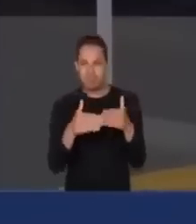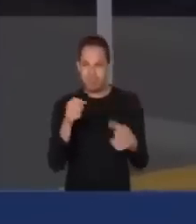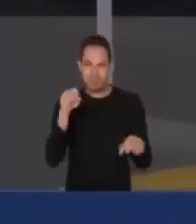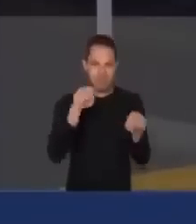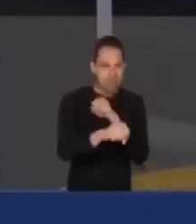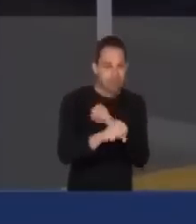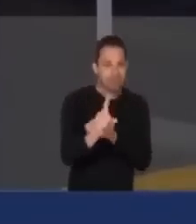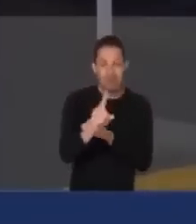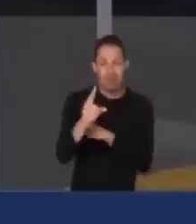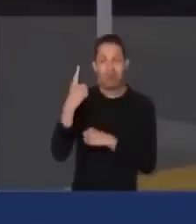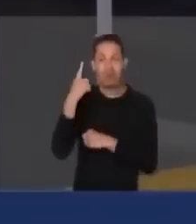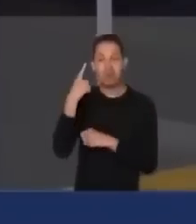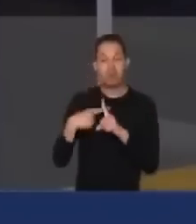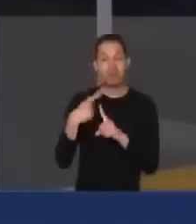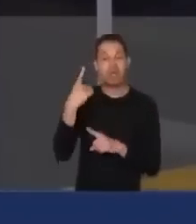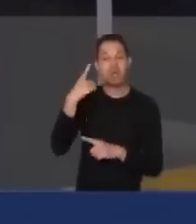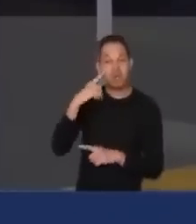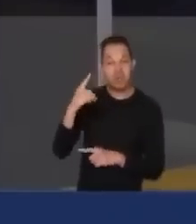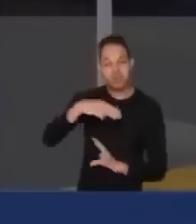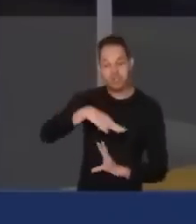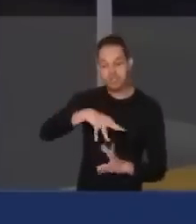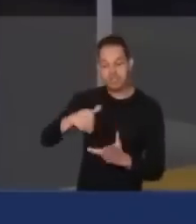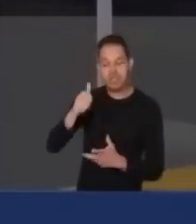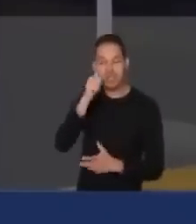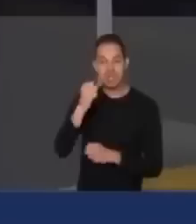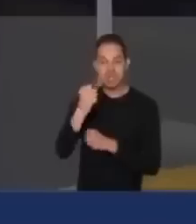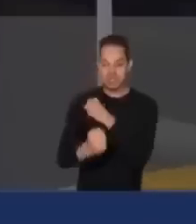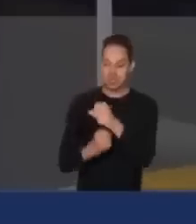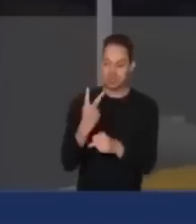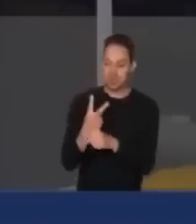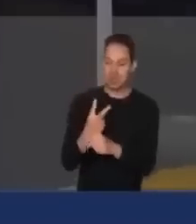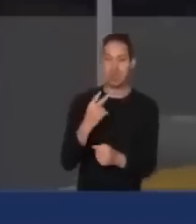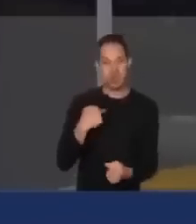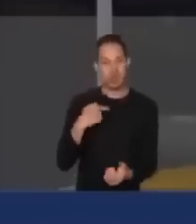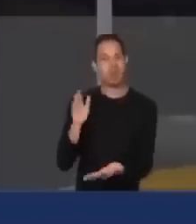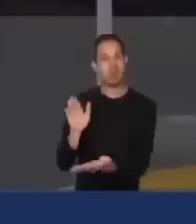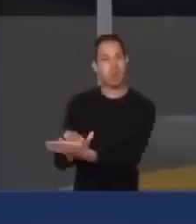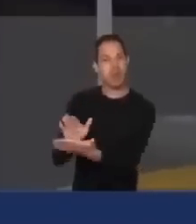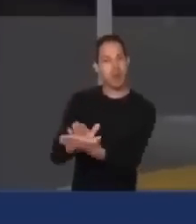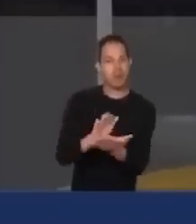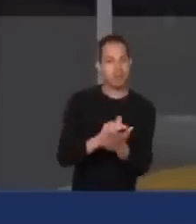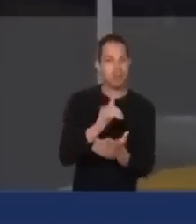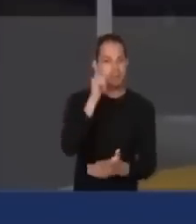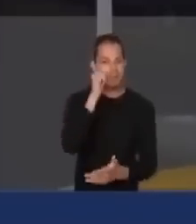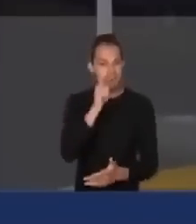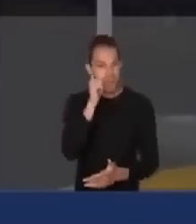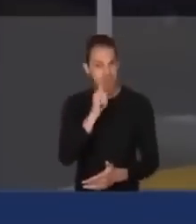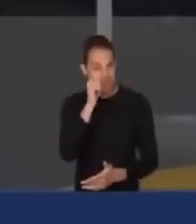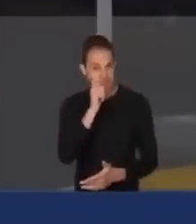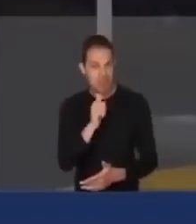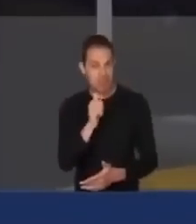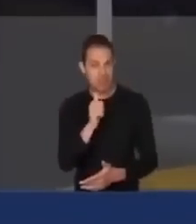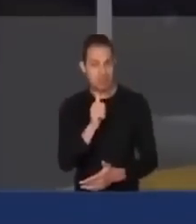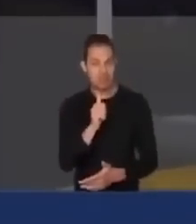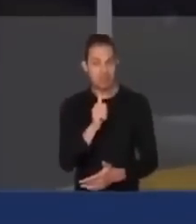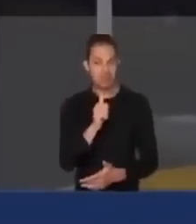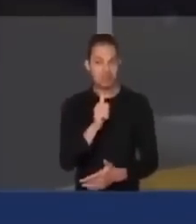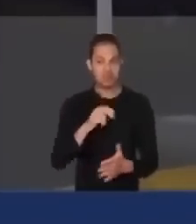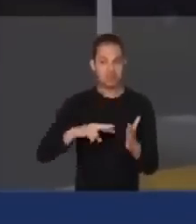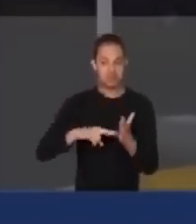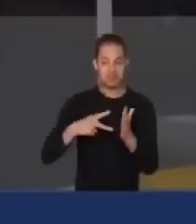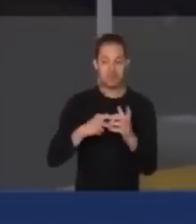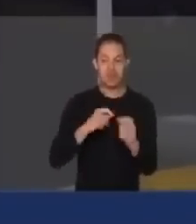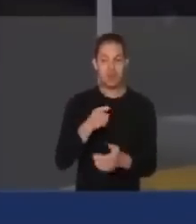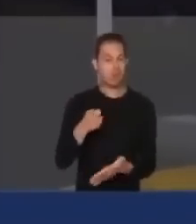não. Porque no Dia Internacional das Mulheres, há 2 anos, eu parabenizei as mulheres xixis. Ou seja, na verdade,